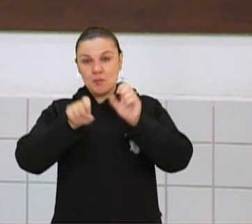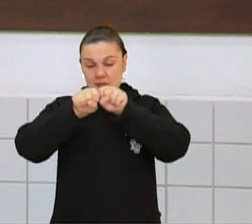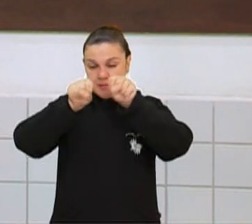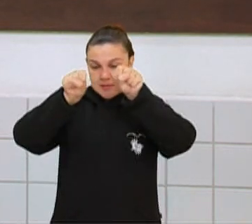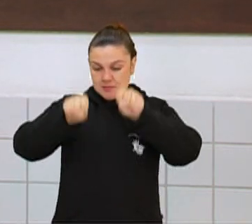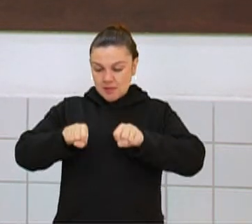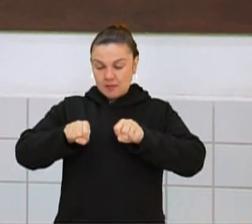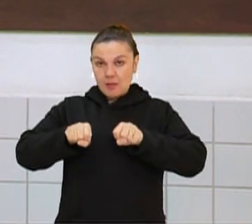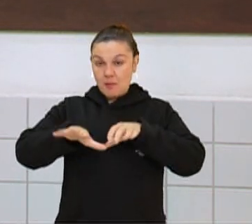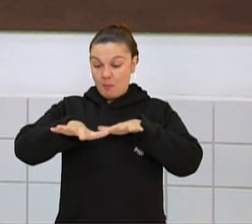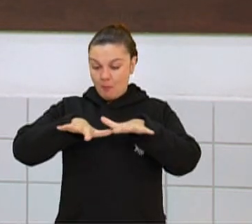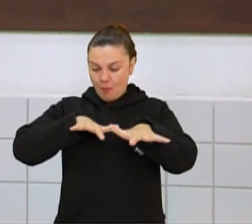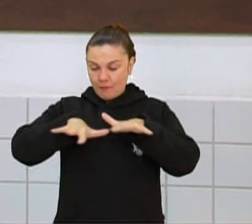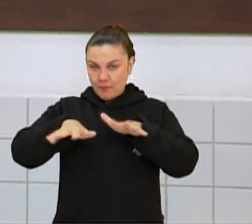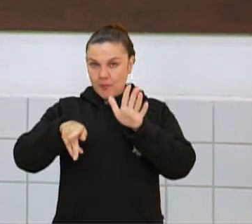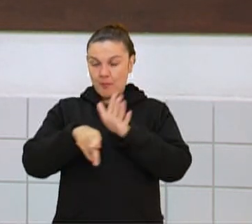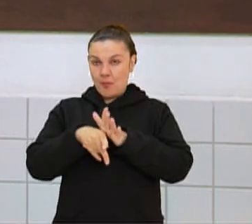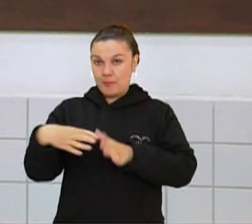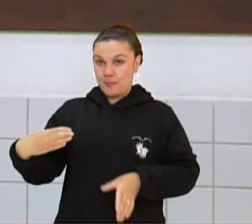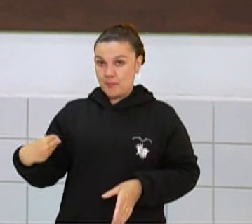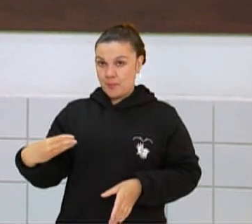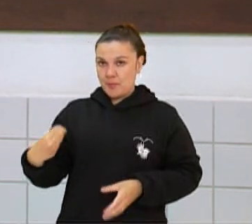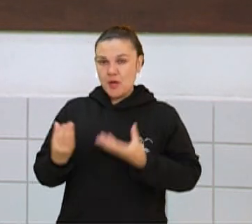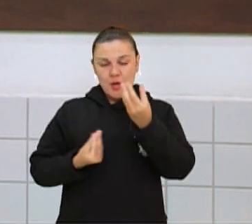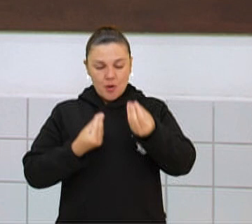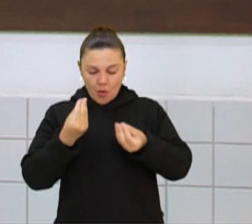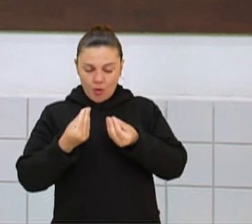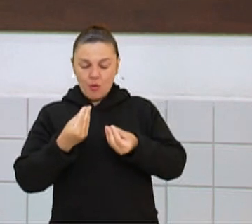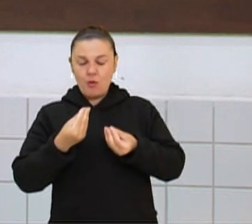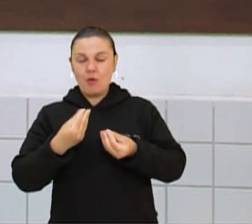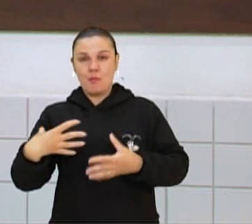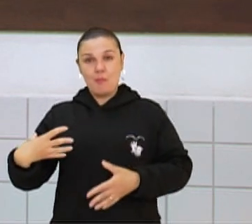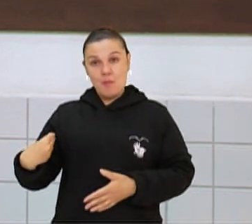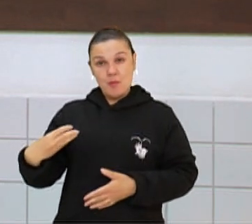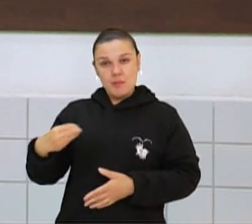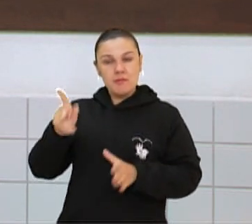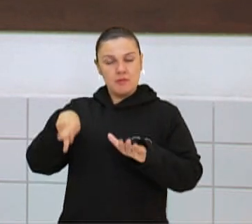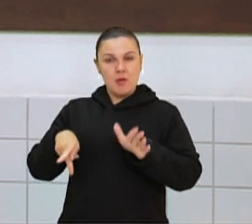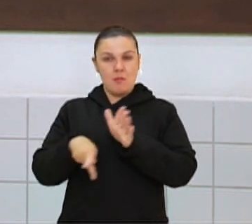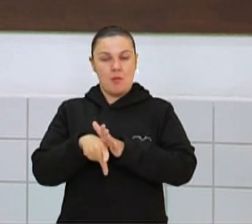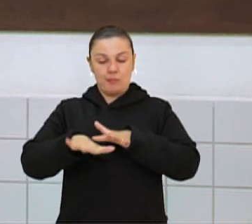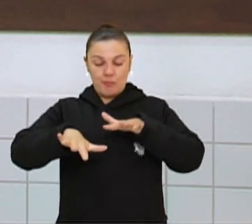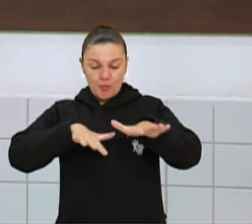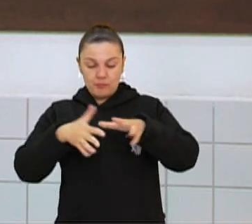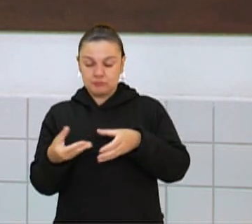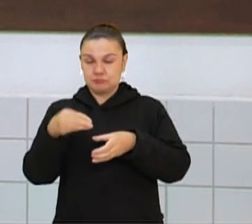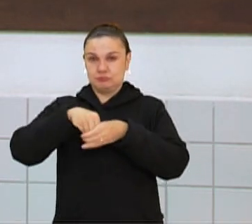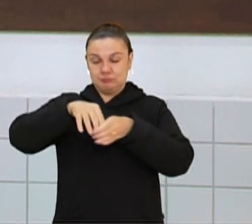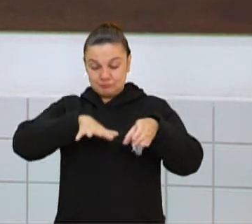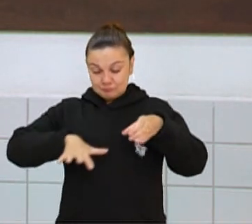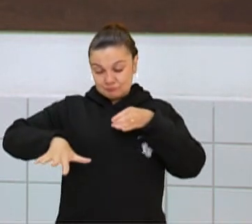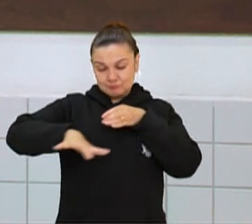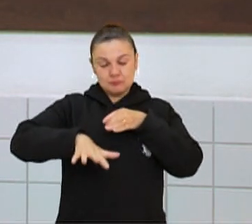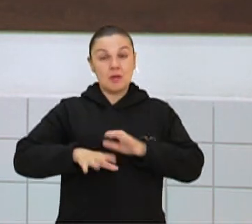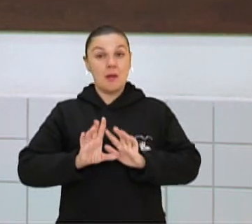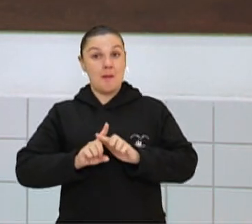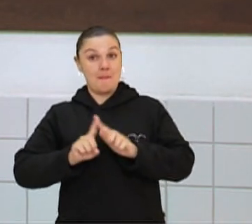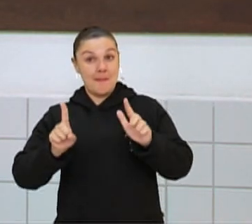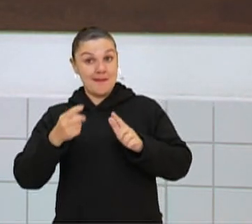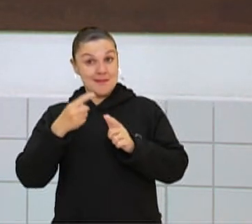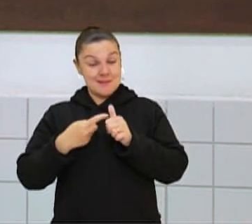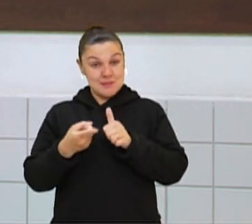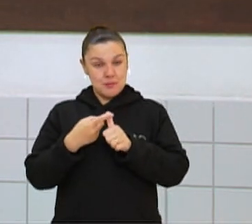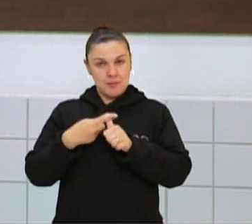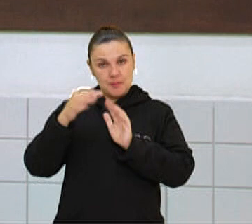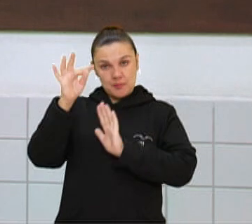de mamíferos. Então hoje a gente vai falar um pouquinho sobre como esses mamíferos vão se locomover dentro do ambiente. Mas para isso eu trouxe